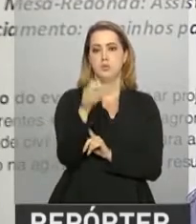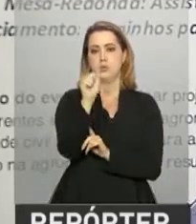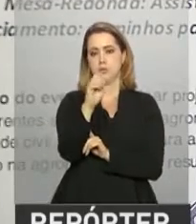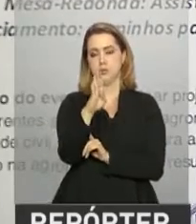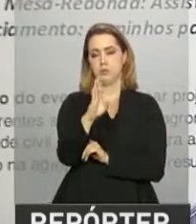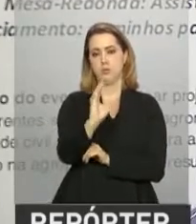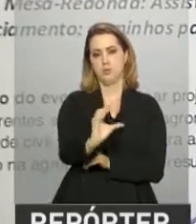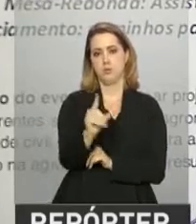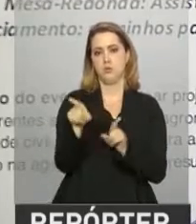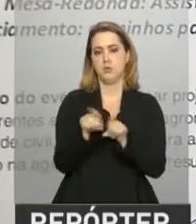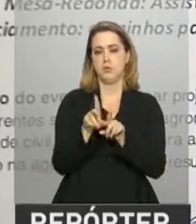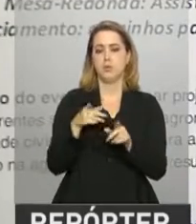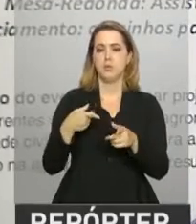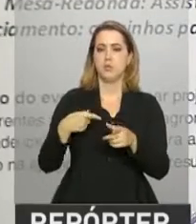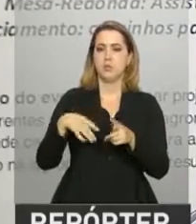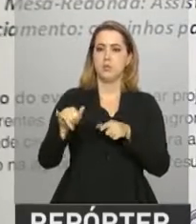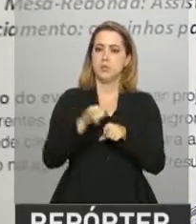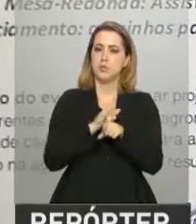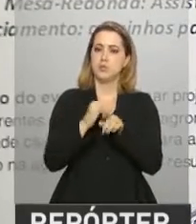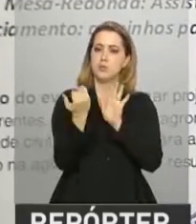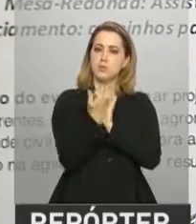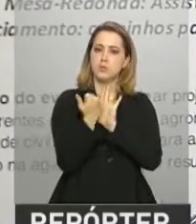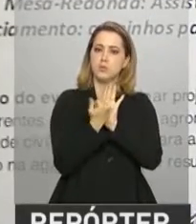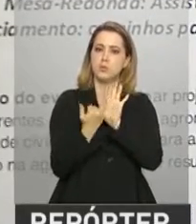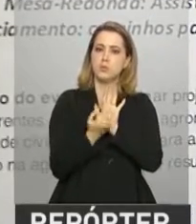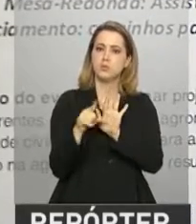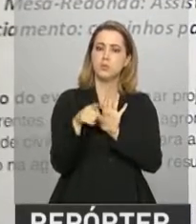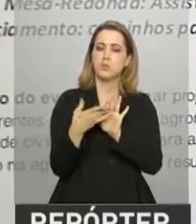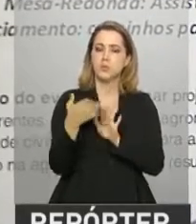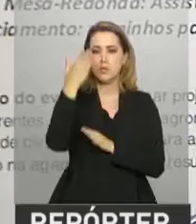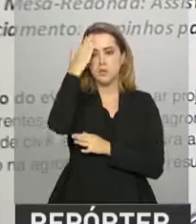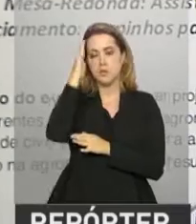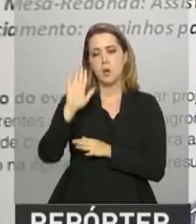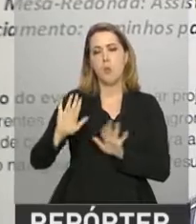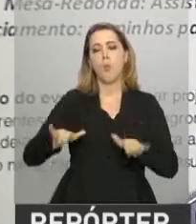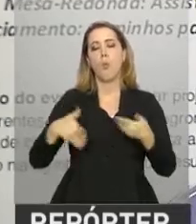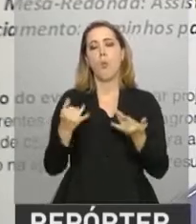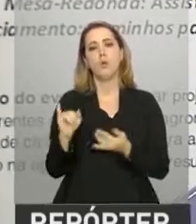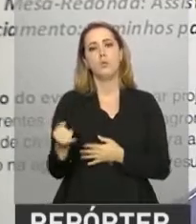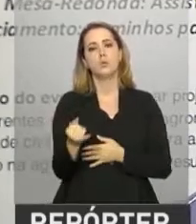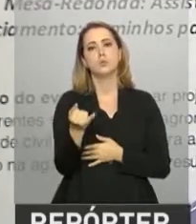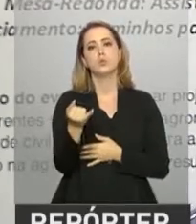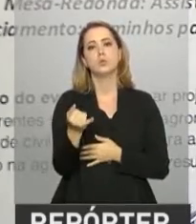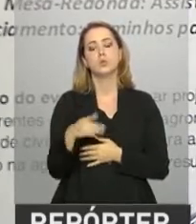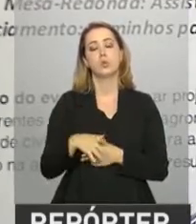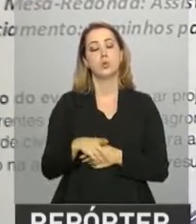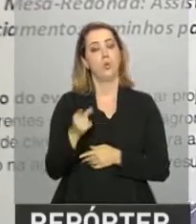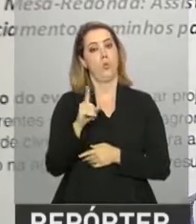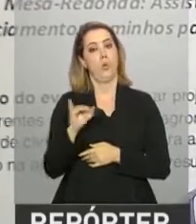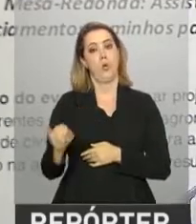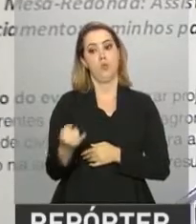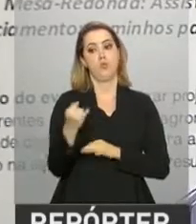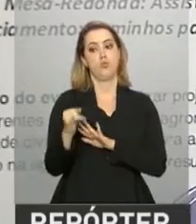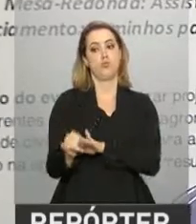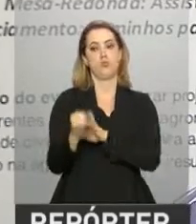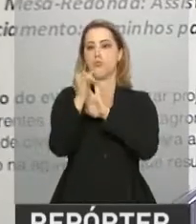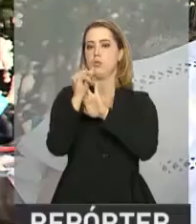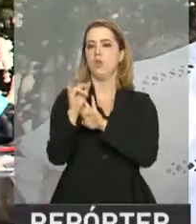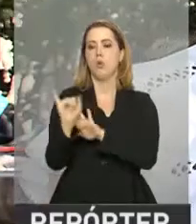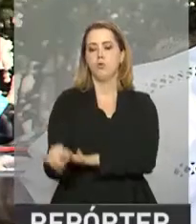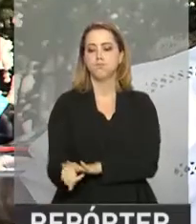também estabeleceu uma linha de crédito com juros logicamente não juros de mercado mas juros